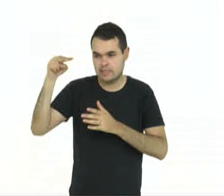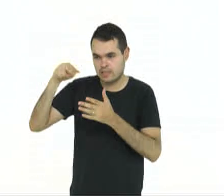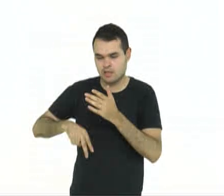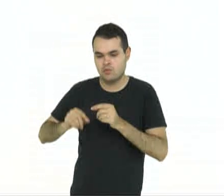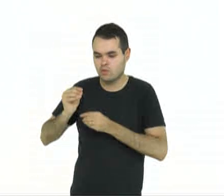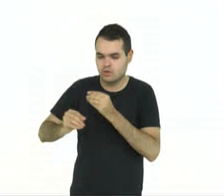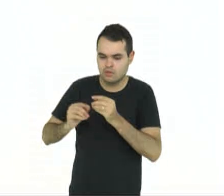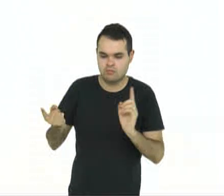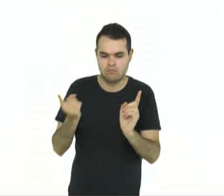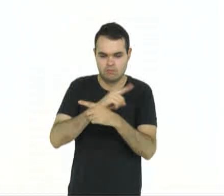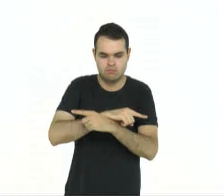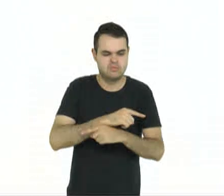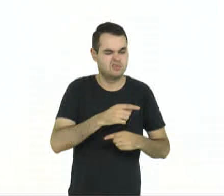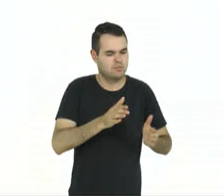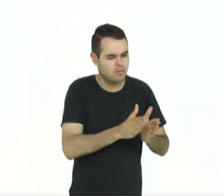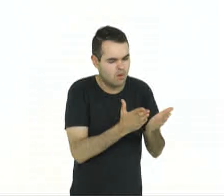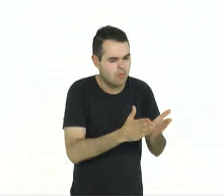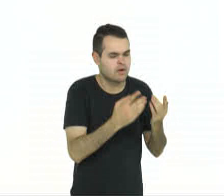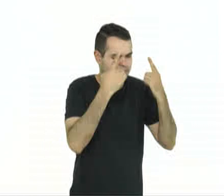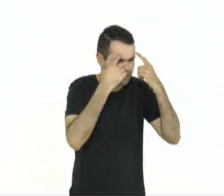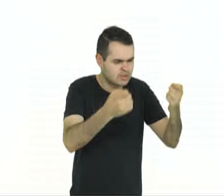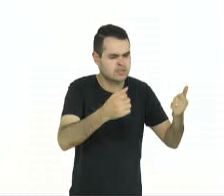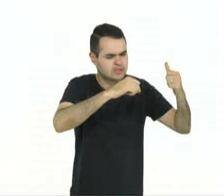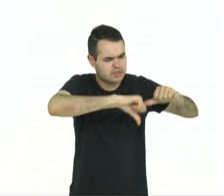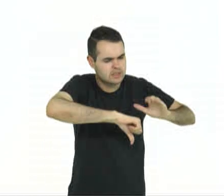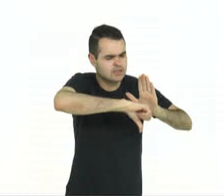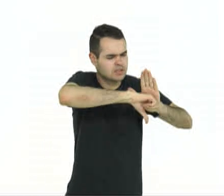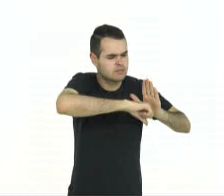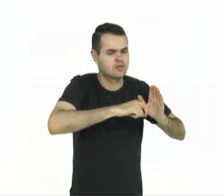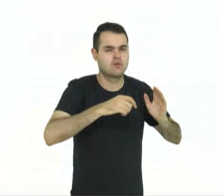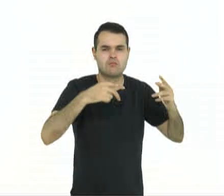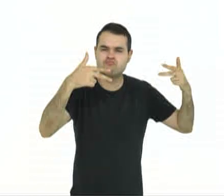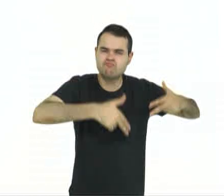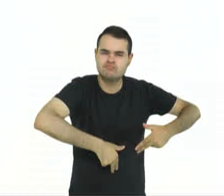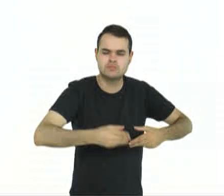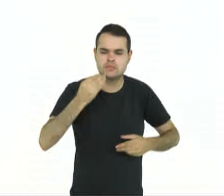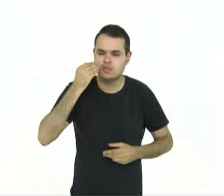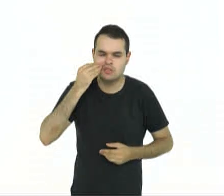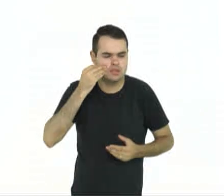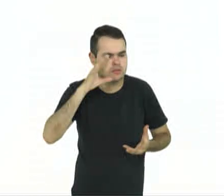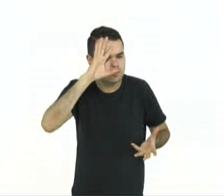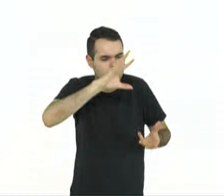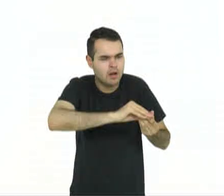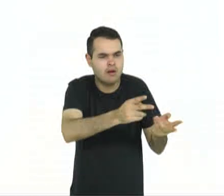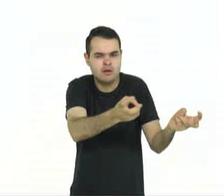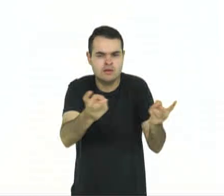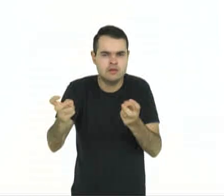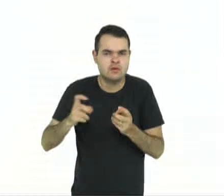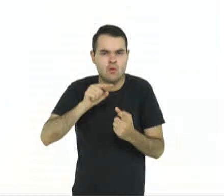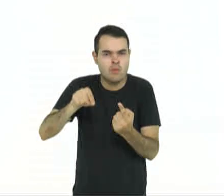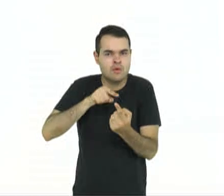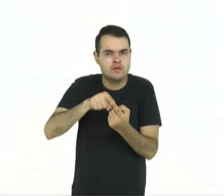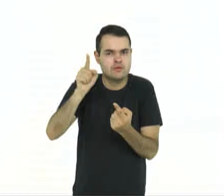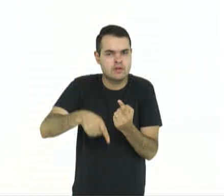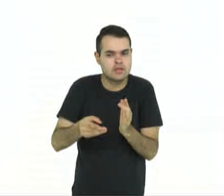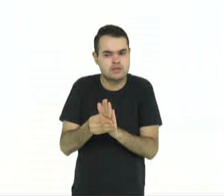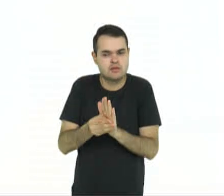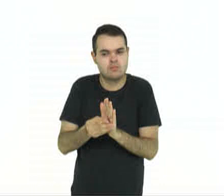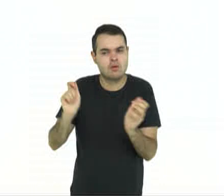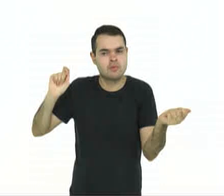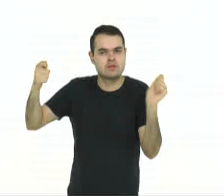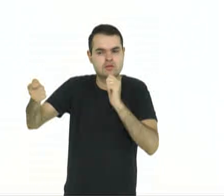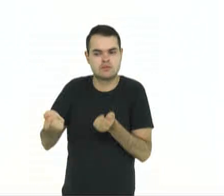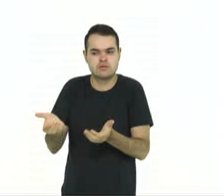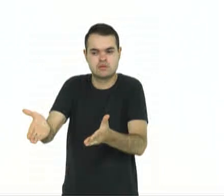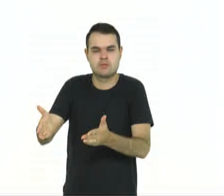colocando como um contraponto a miséria, as drogas, ao crime, a violência. O hip hop busca interpretar a realidade social. Seu objetivo é justamente encontrar saídas e fornecer uma alternativa à